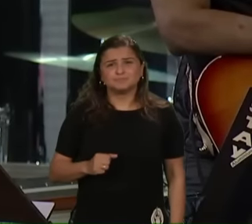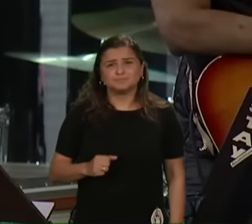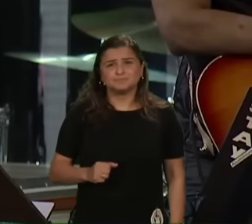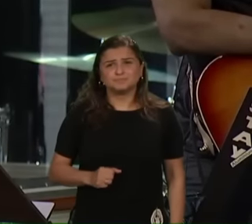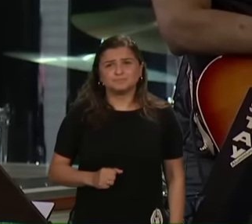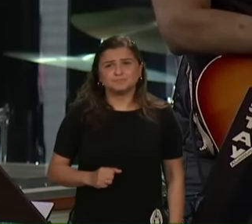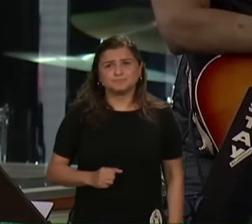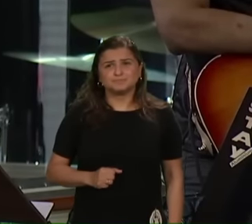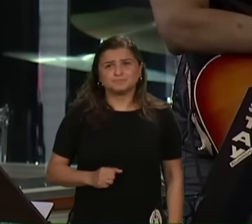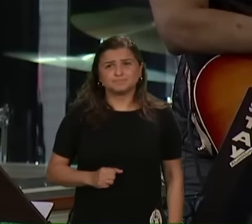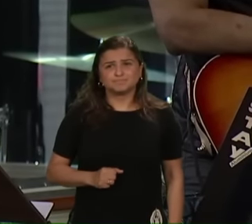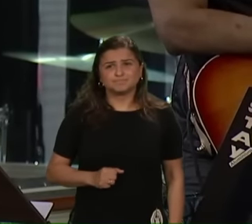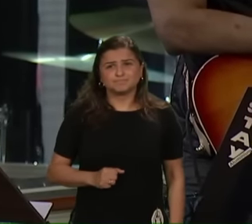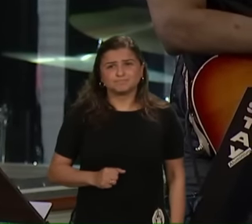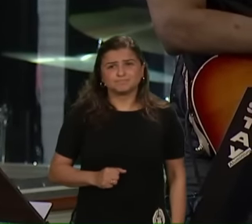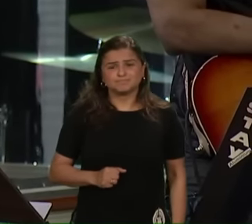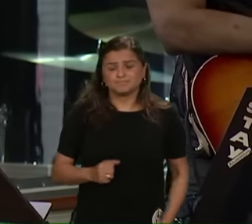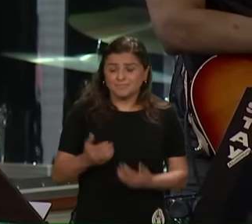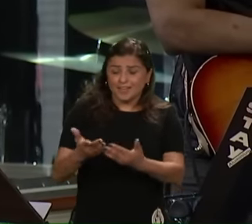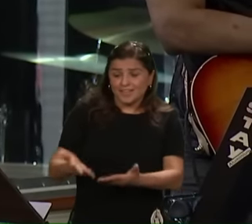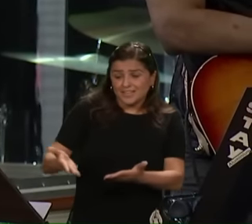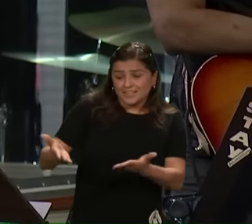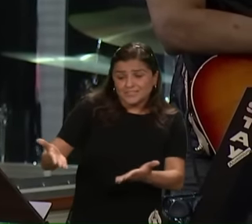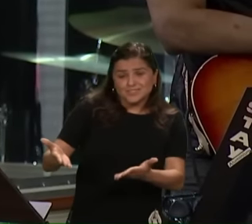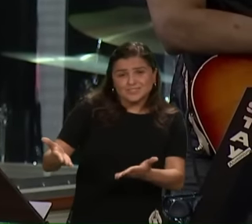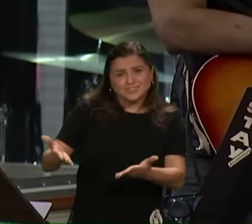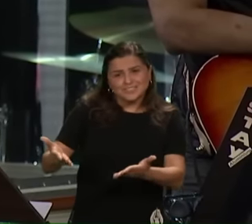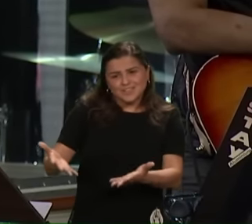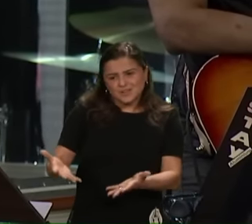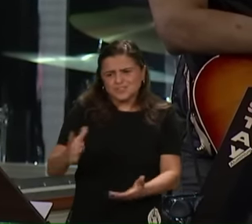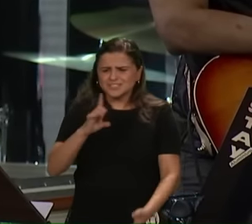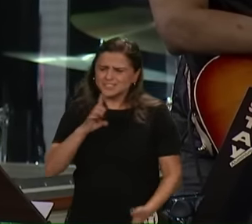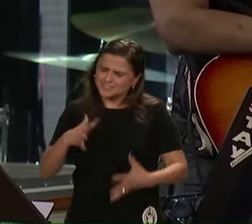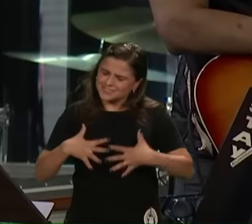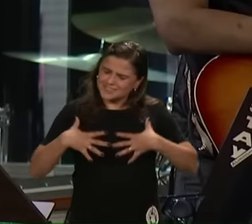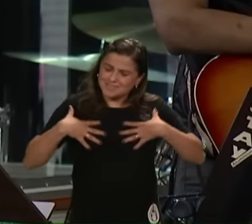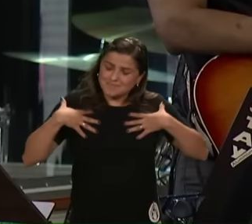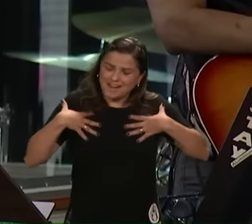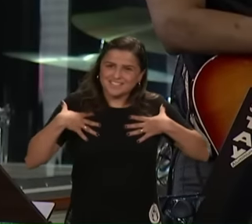a porção que era o meu prazer.